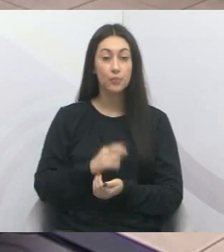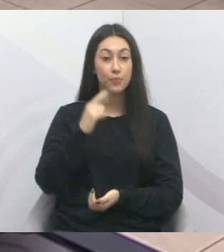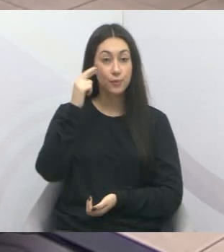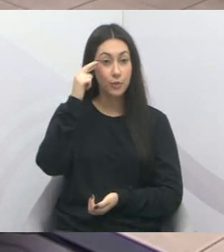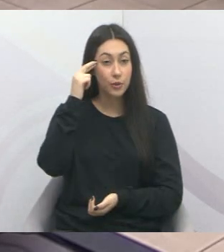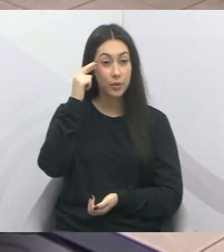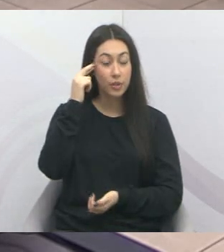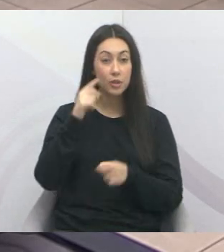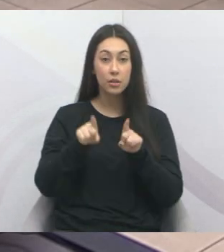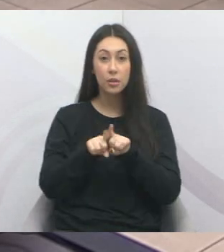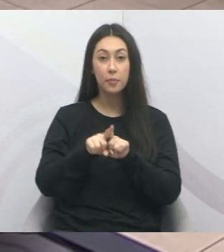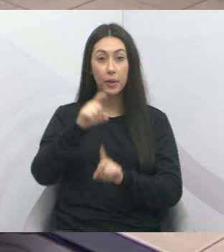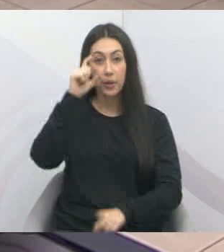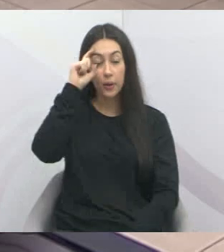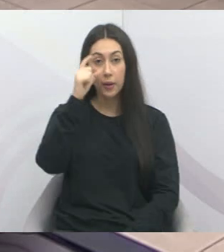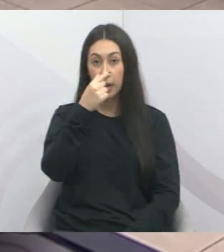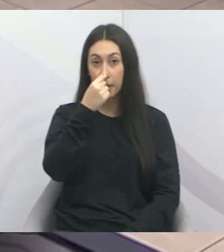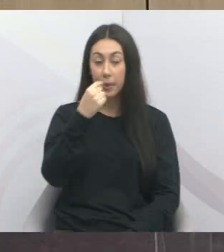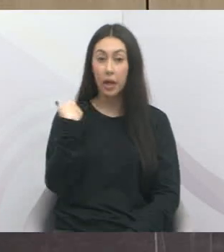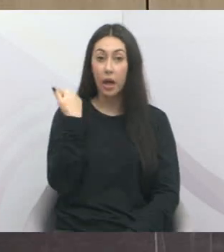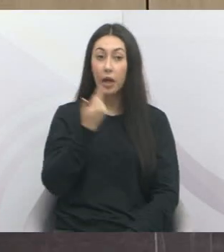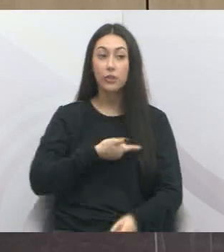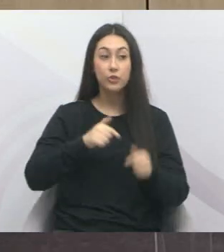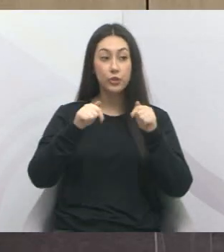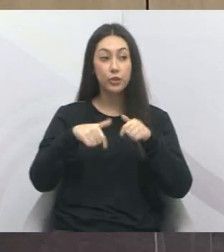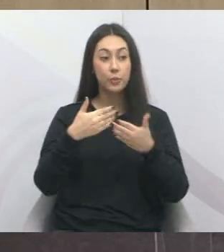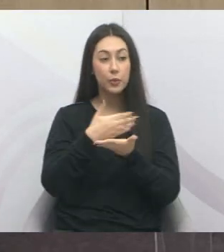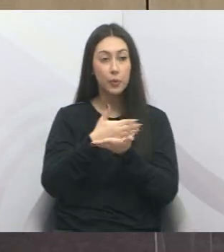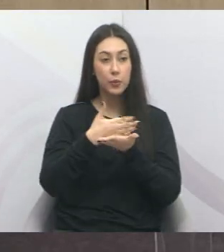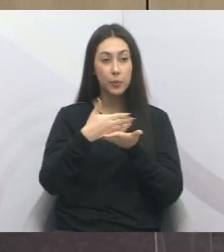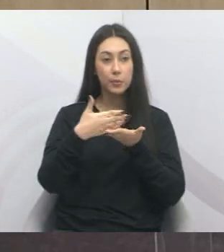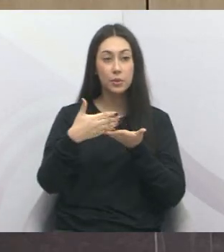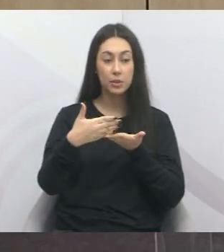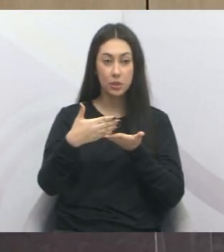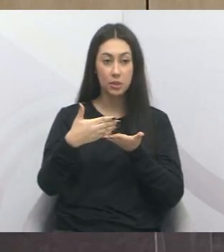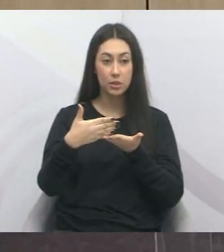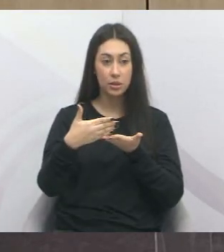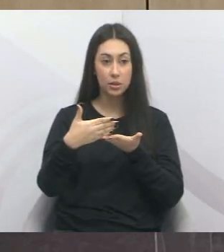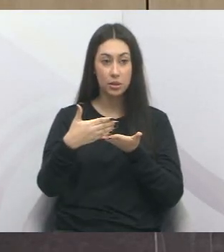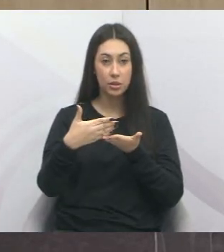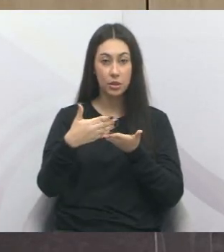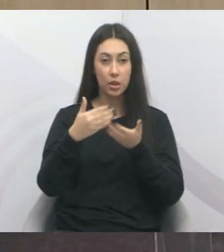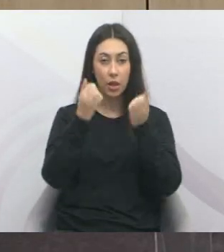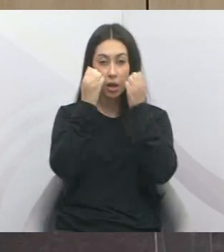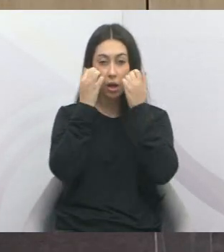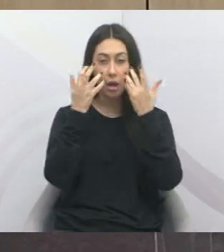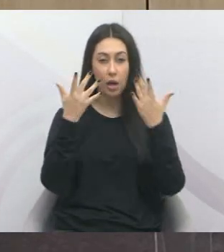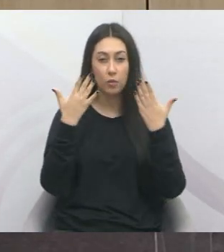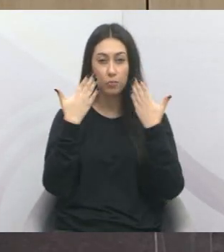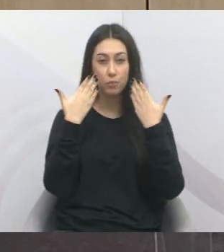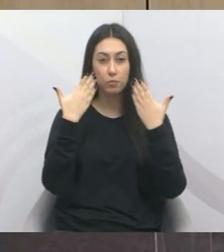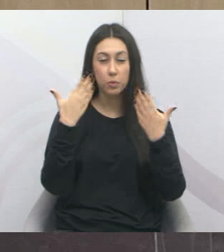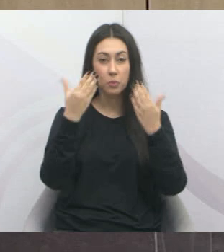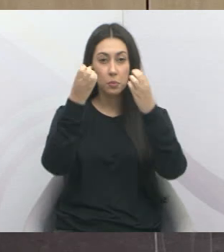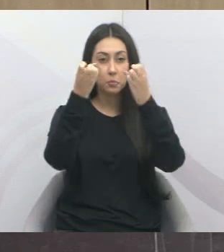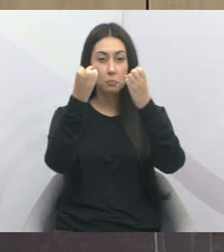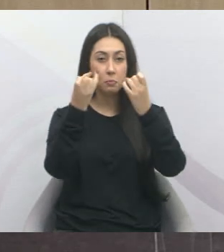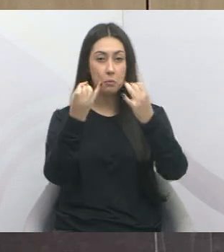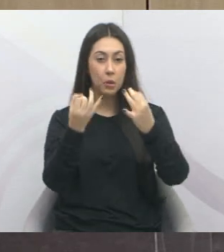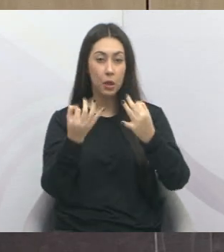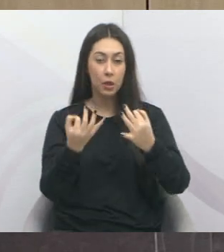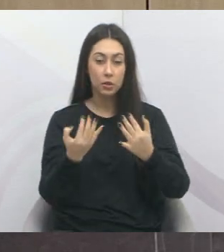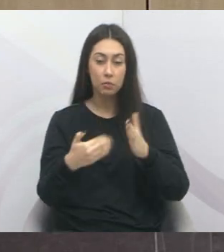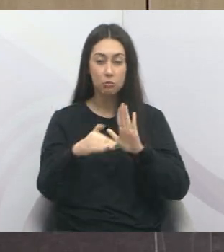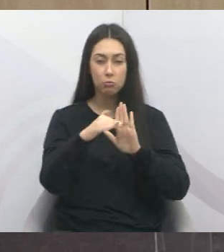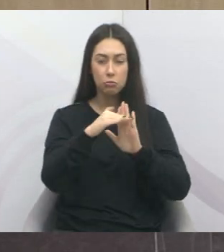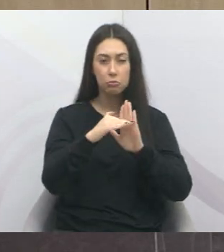Roninha e o Abner. Estamos aqui para abrir a audiência pública da prestação de